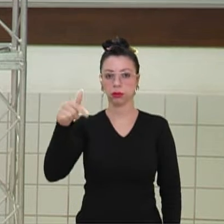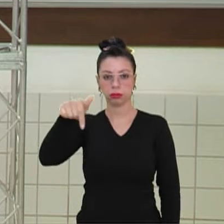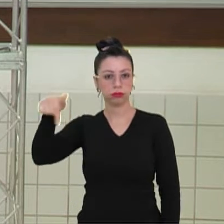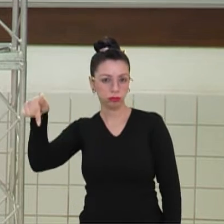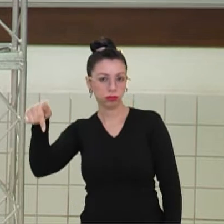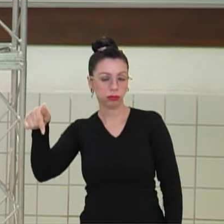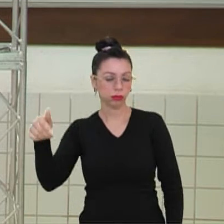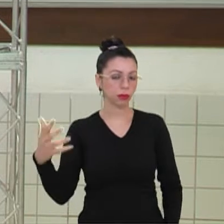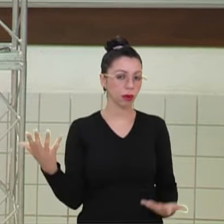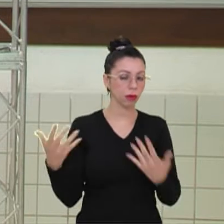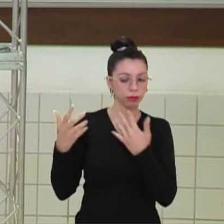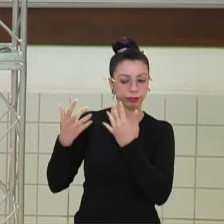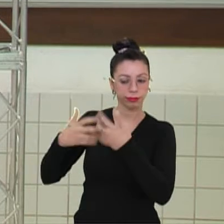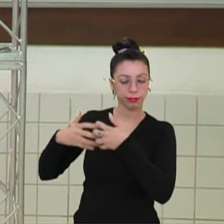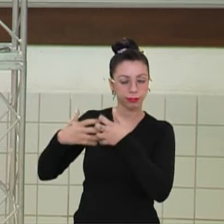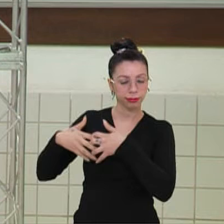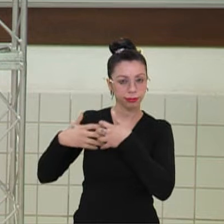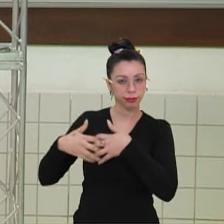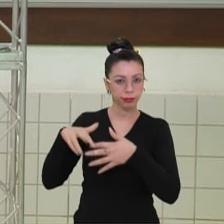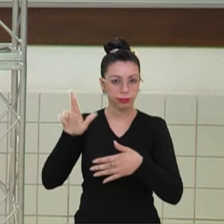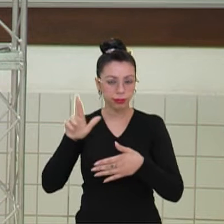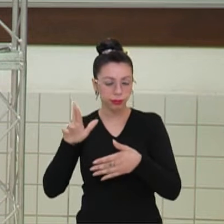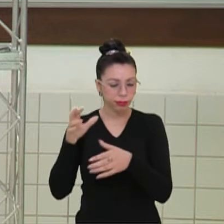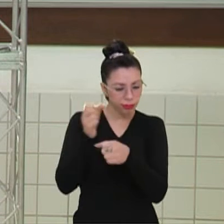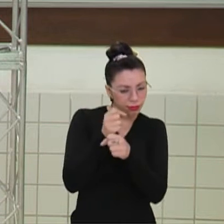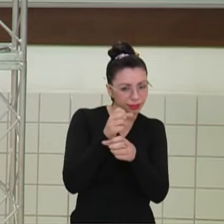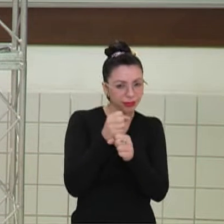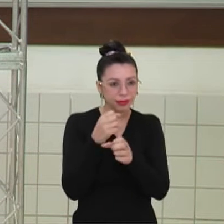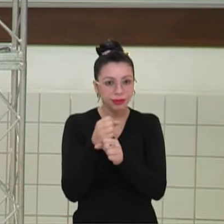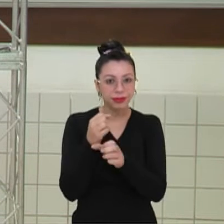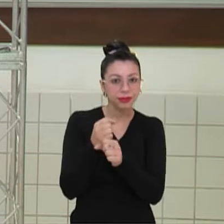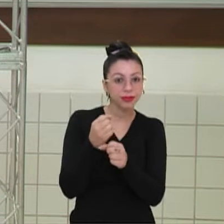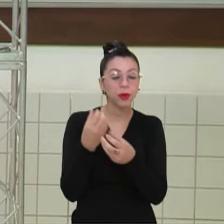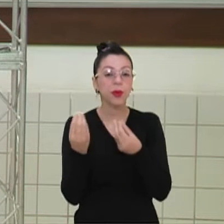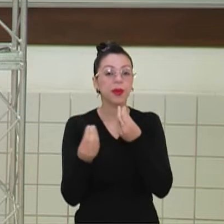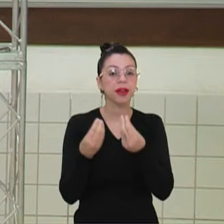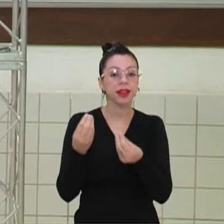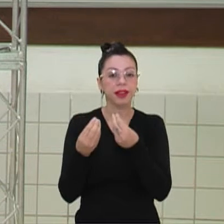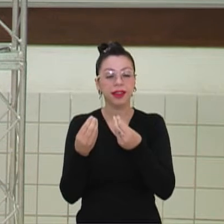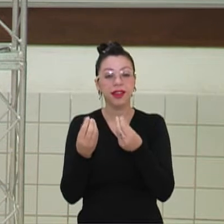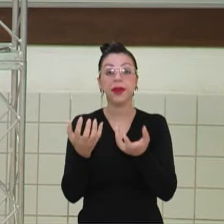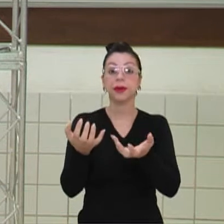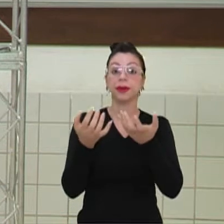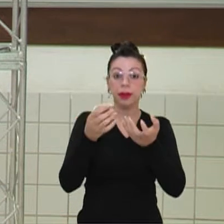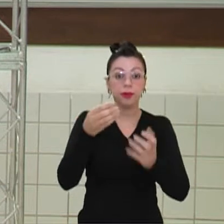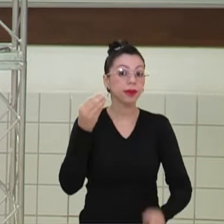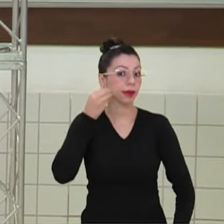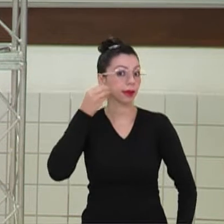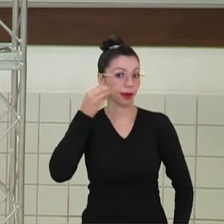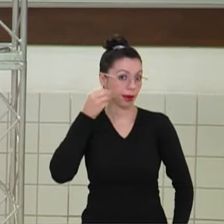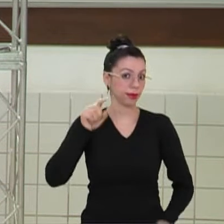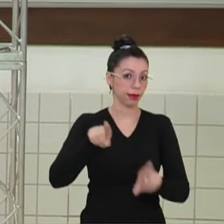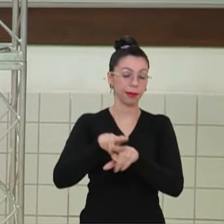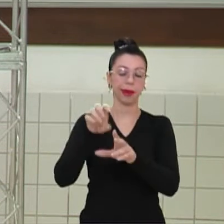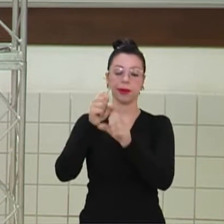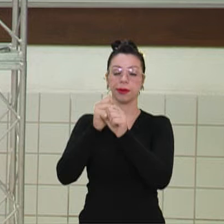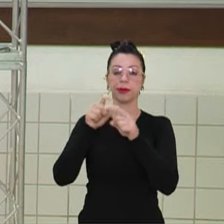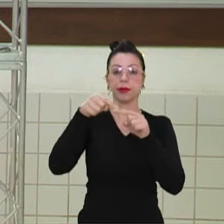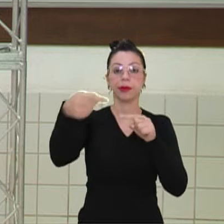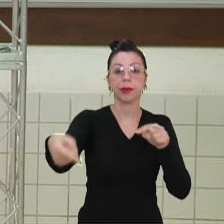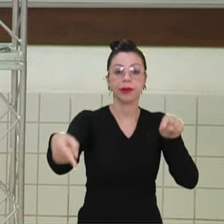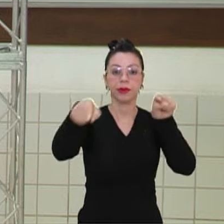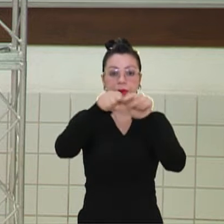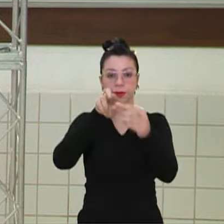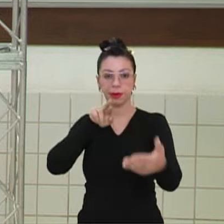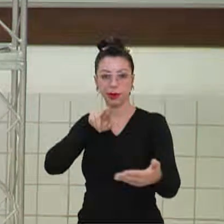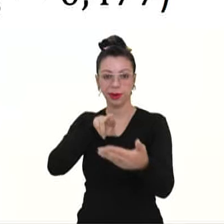aqui nesse din-din. Eu vou fazer uns cálculos aqui para ver se, né, como que fica. E eu quero que você também faça os seus cálculos aí. E daqui a pouco voltamos